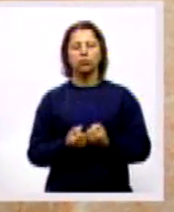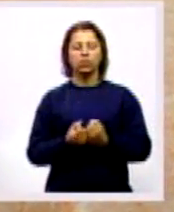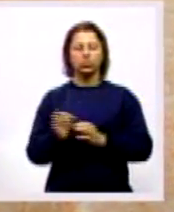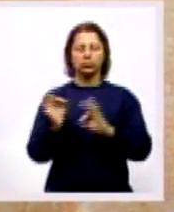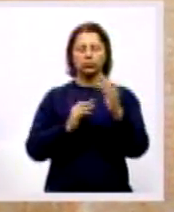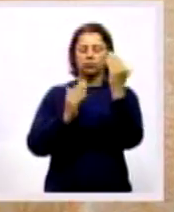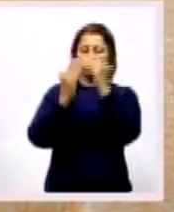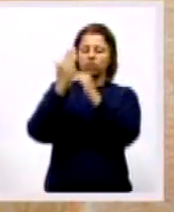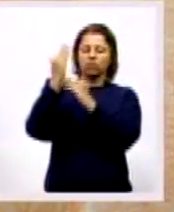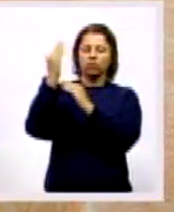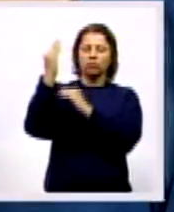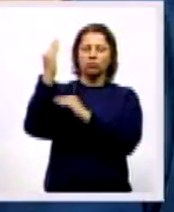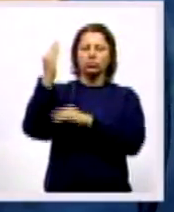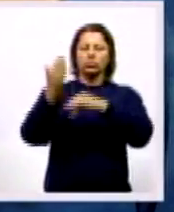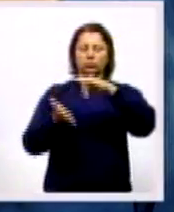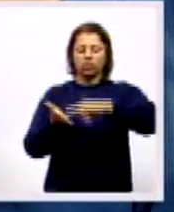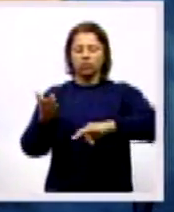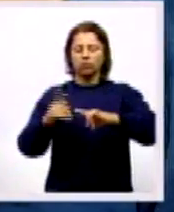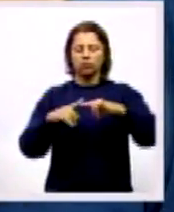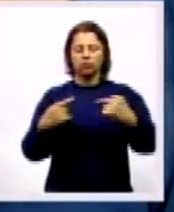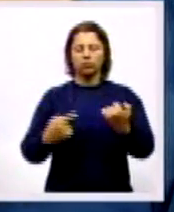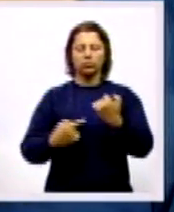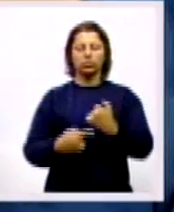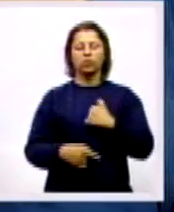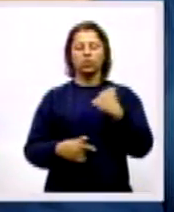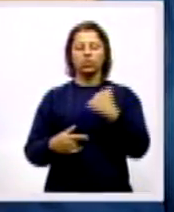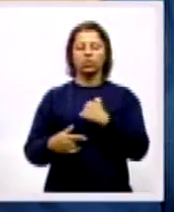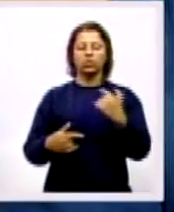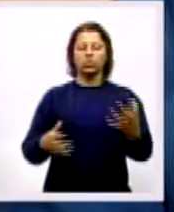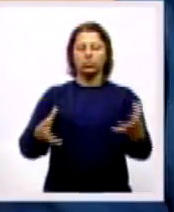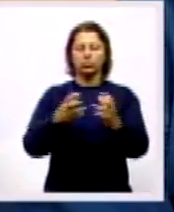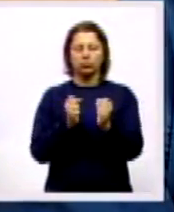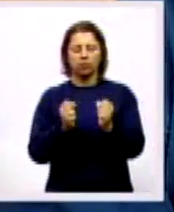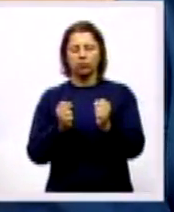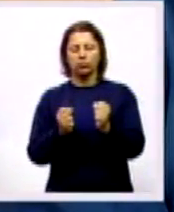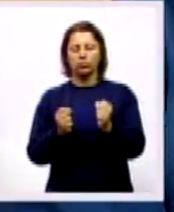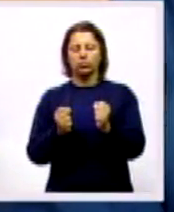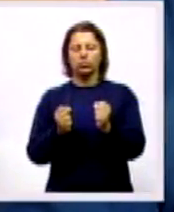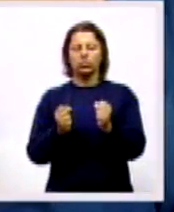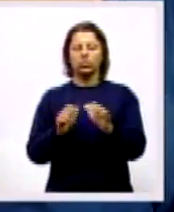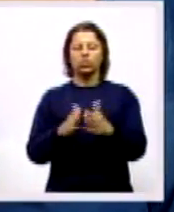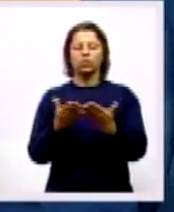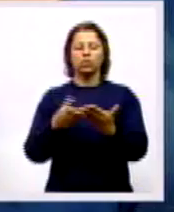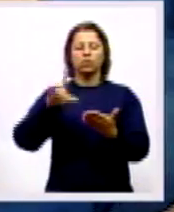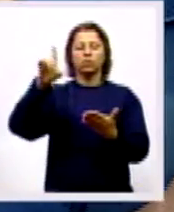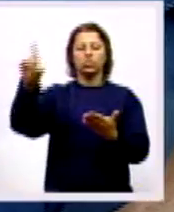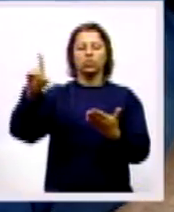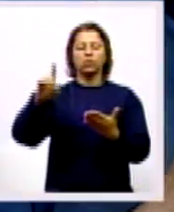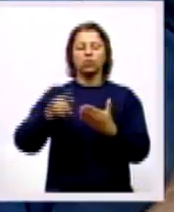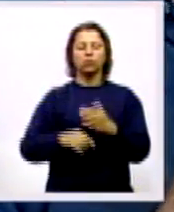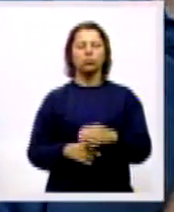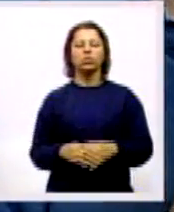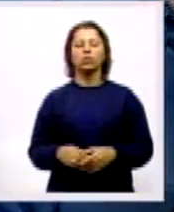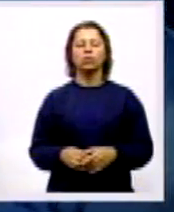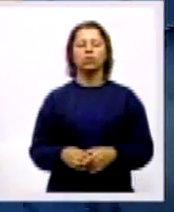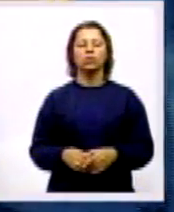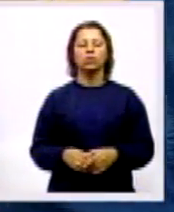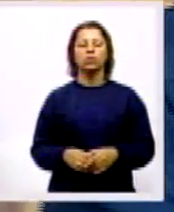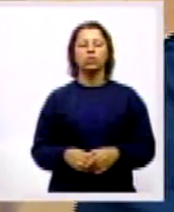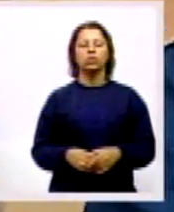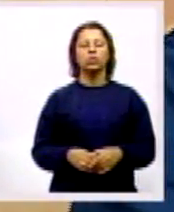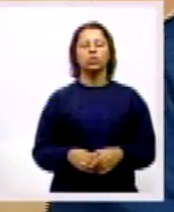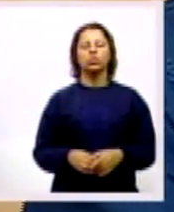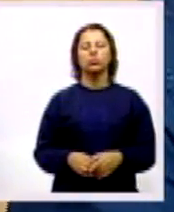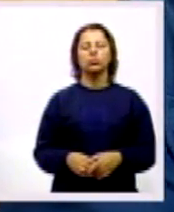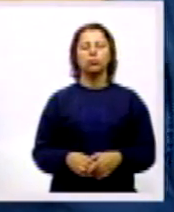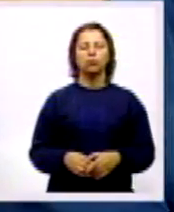programação. E eu saí de casa, peguei a minha Bíblia, acordei meio atrasado, peguei a minha Bíblia e